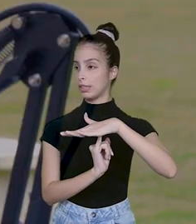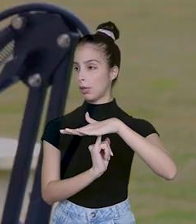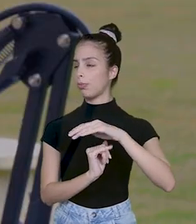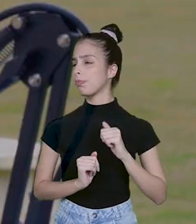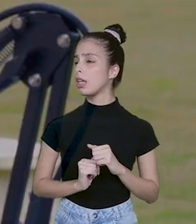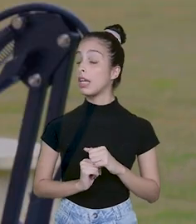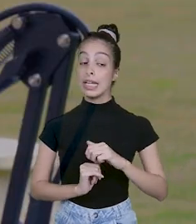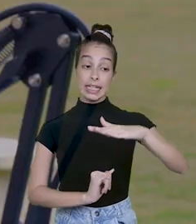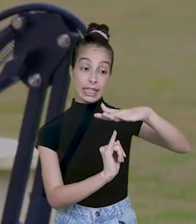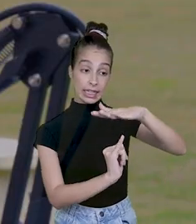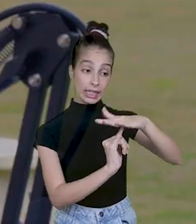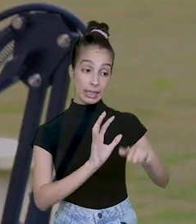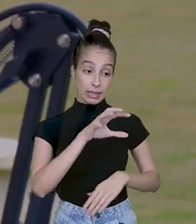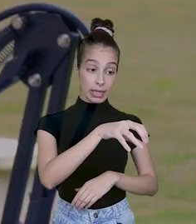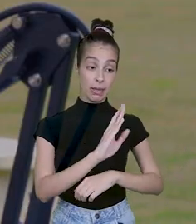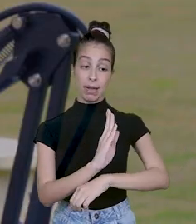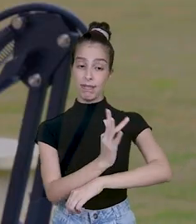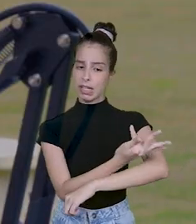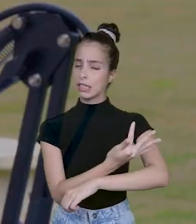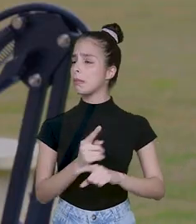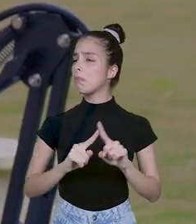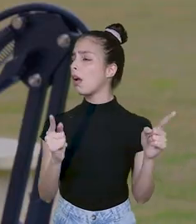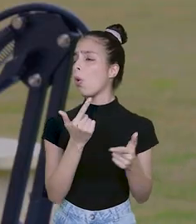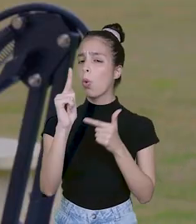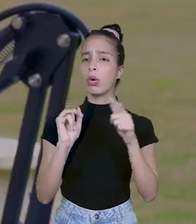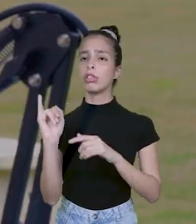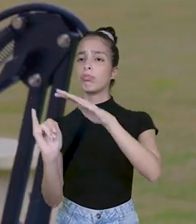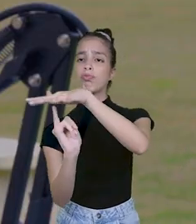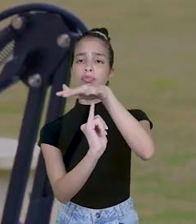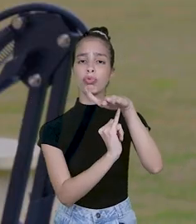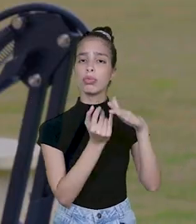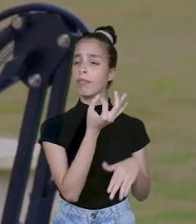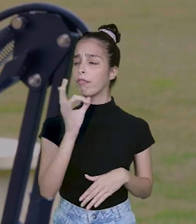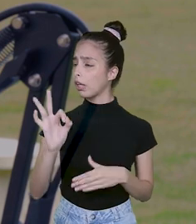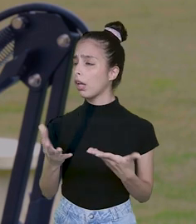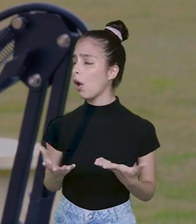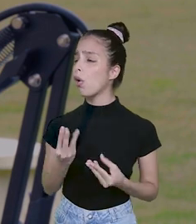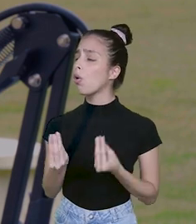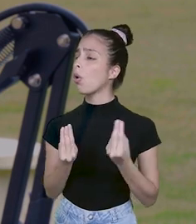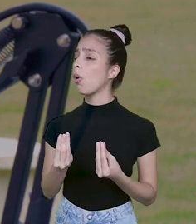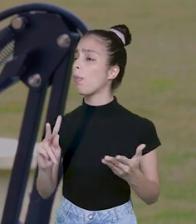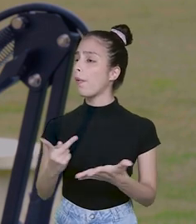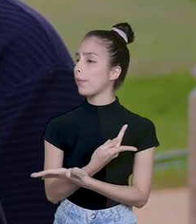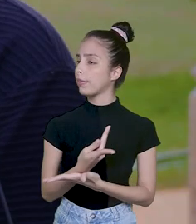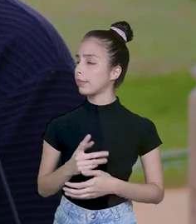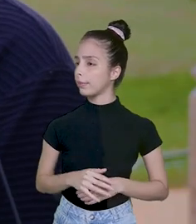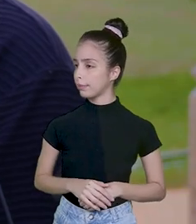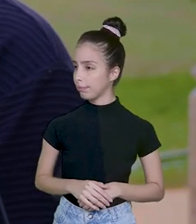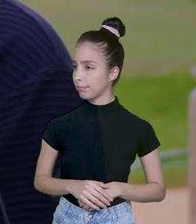IF de Barra de São Francisco mas dentro de instituições federais como você vê a aplicação a aplicação dessas tecnologias